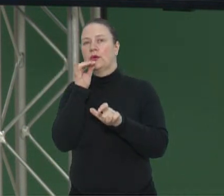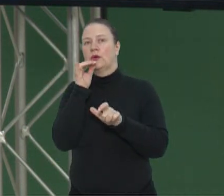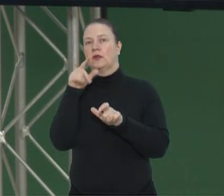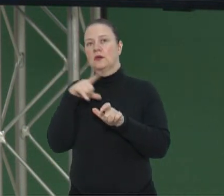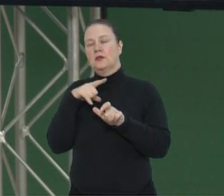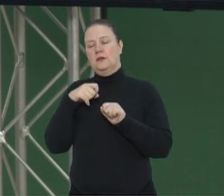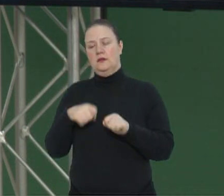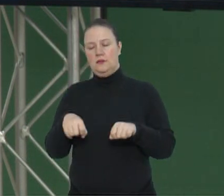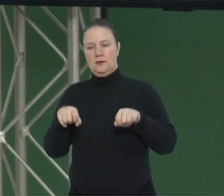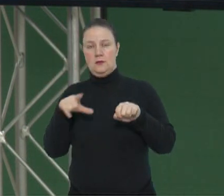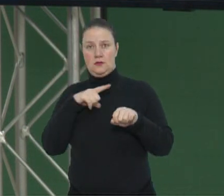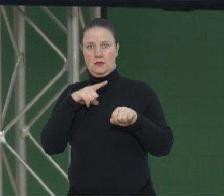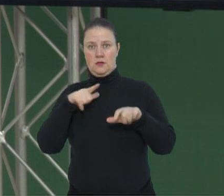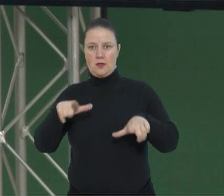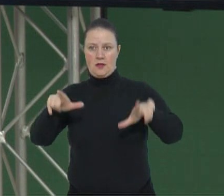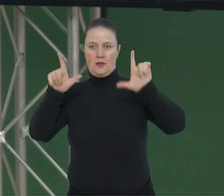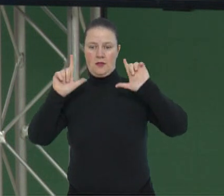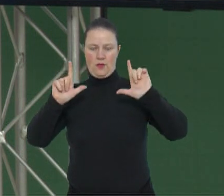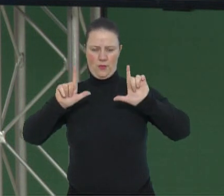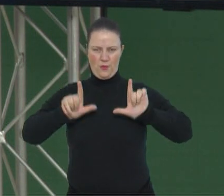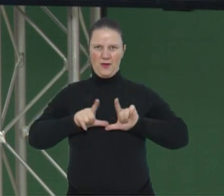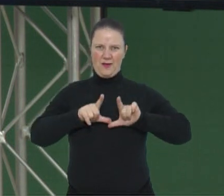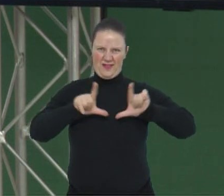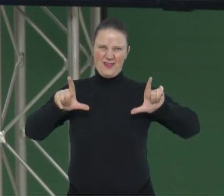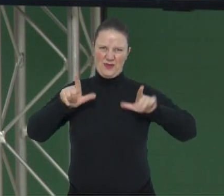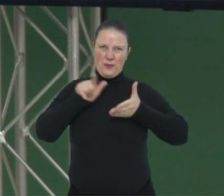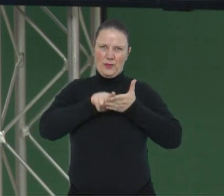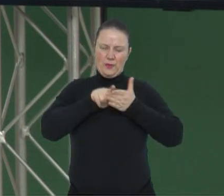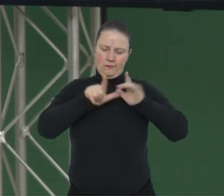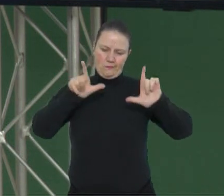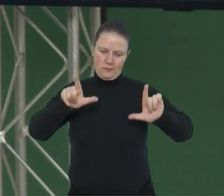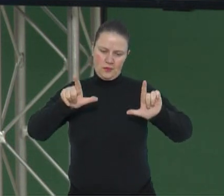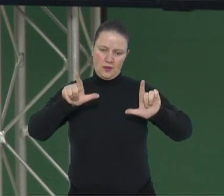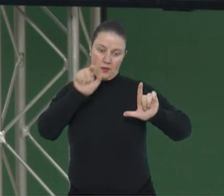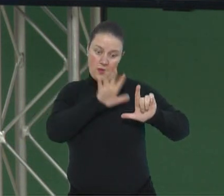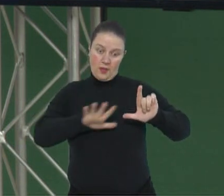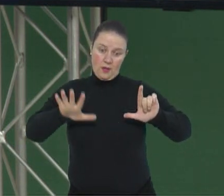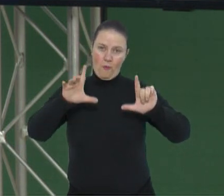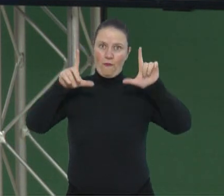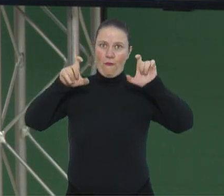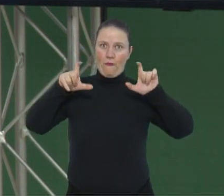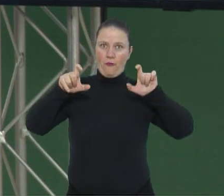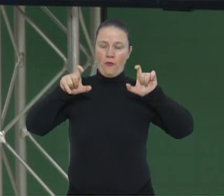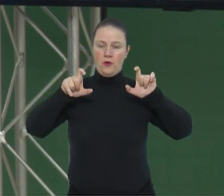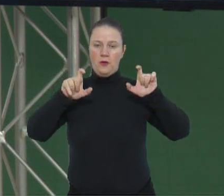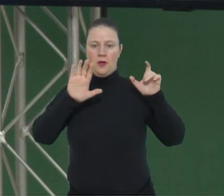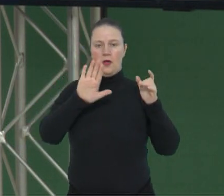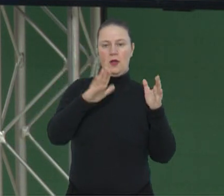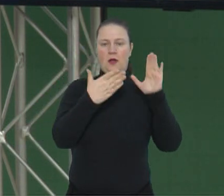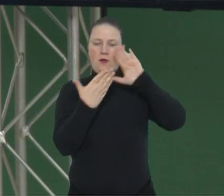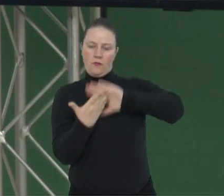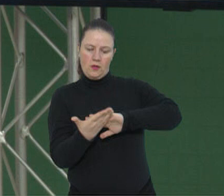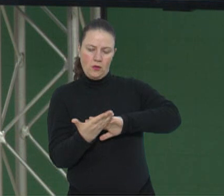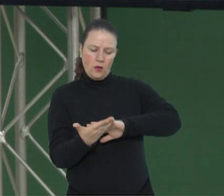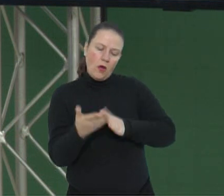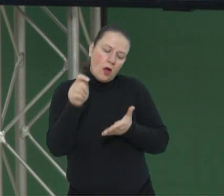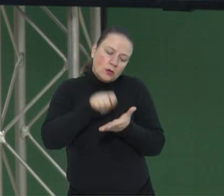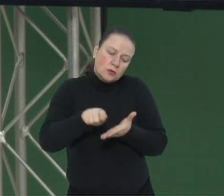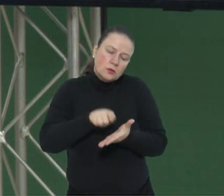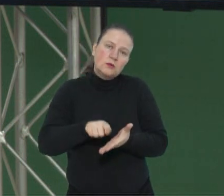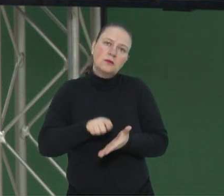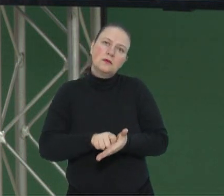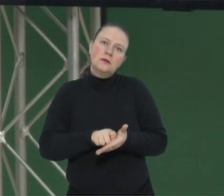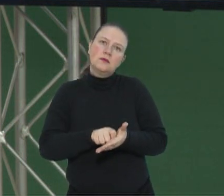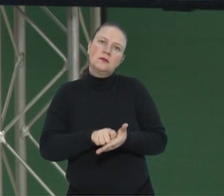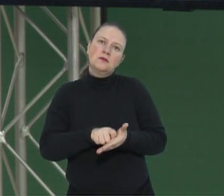de um lado e do outro lado você escreve uma mensagem ali, uma lembrança, né, algo que te